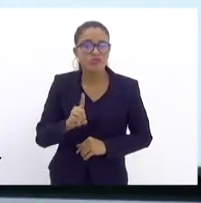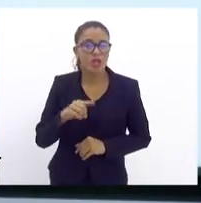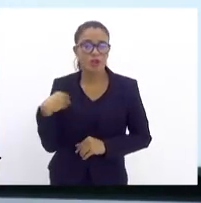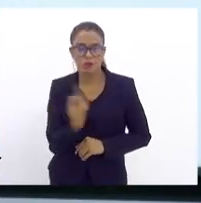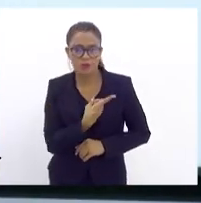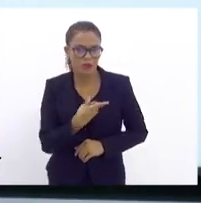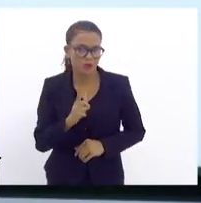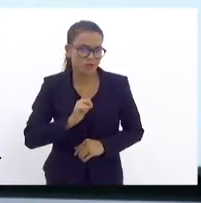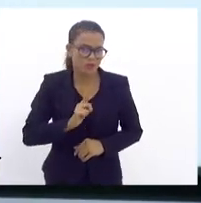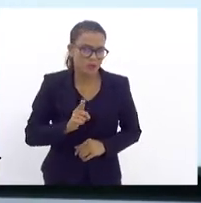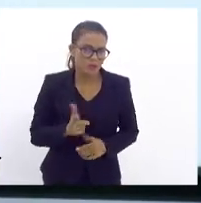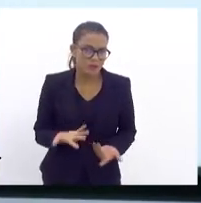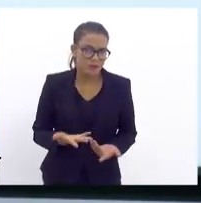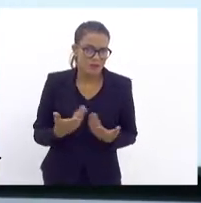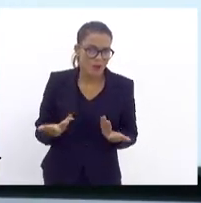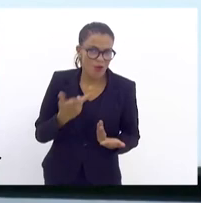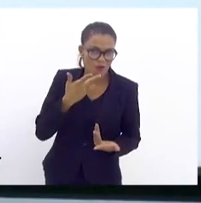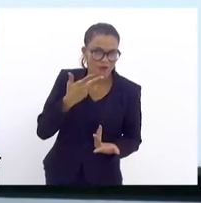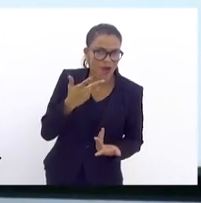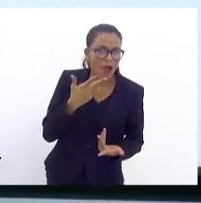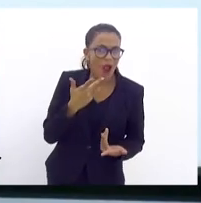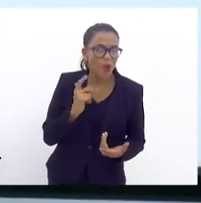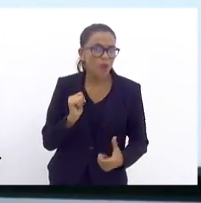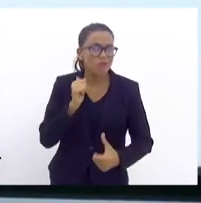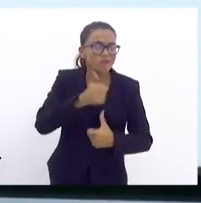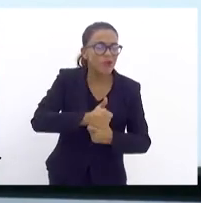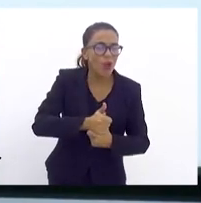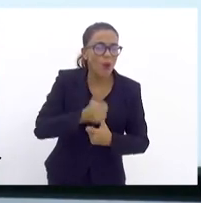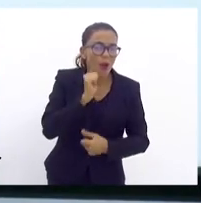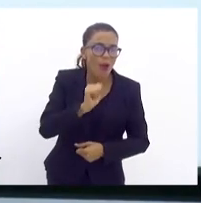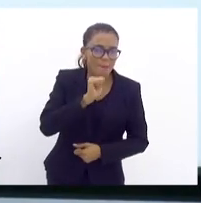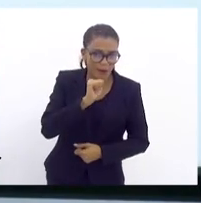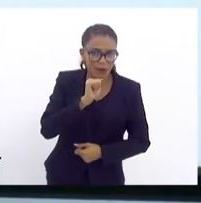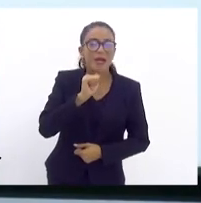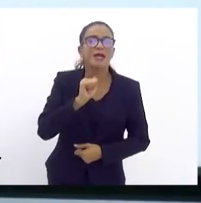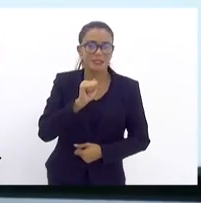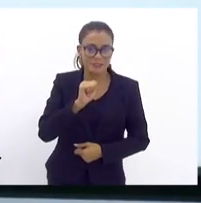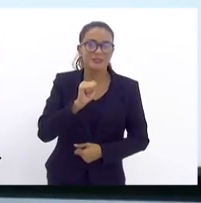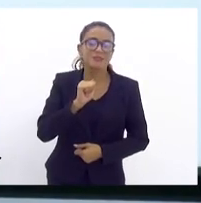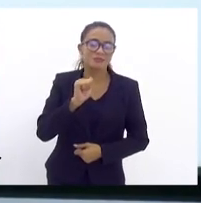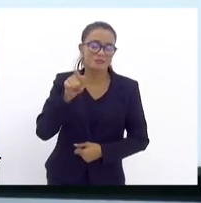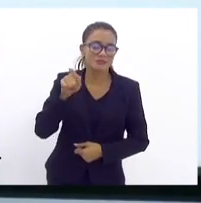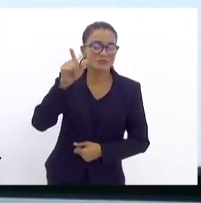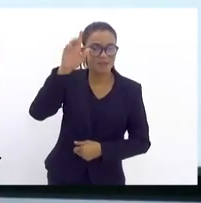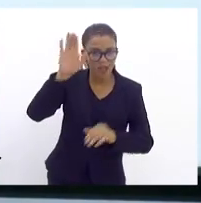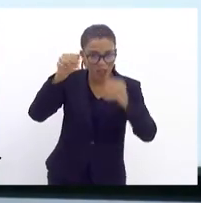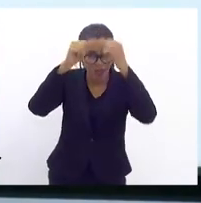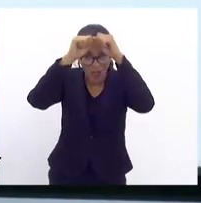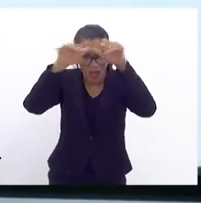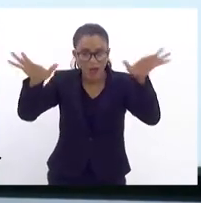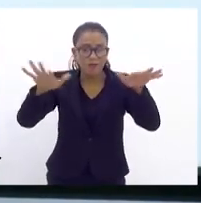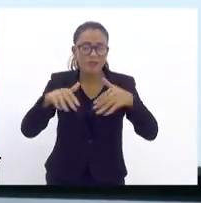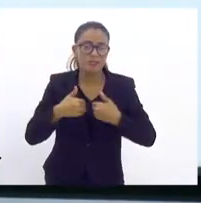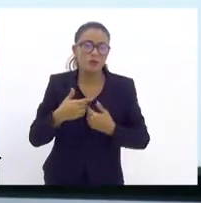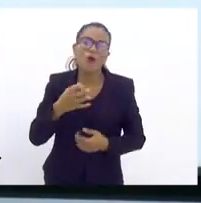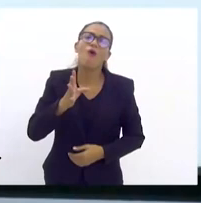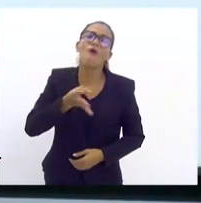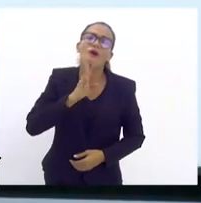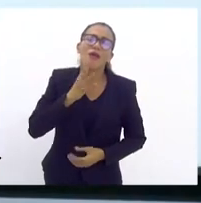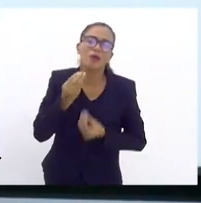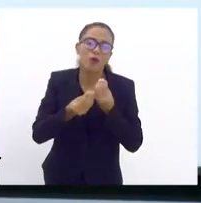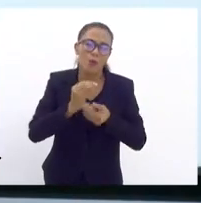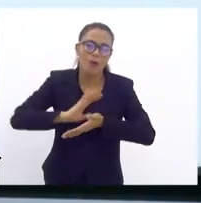e eu falo isso no lugar de mãe de autista que já passou por recusa que já passou por discriminação em colégio